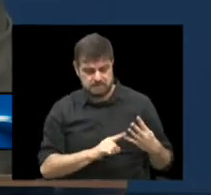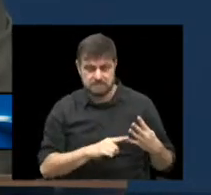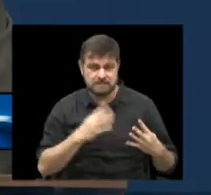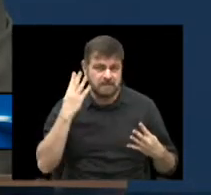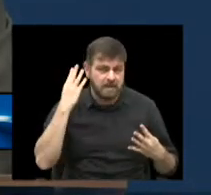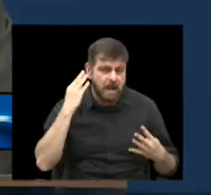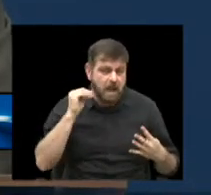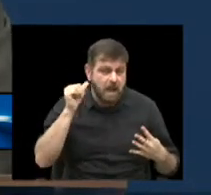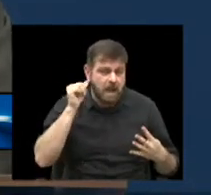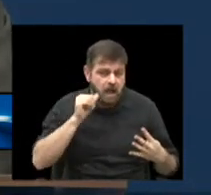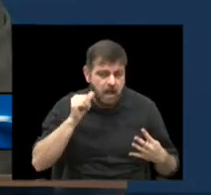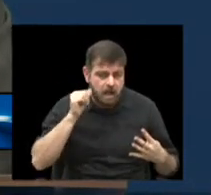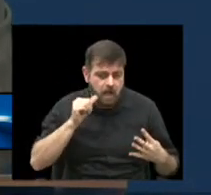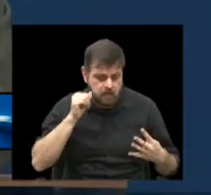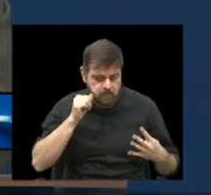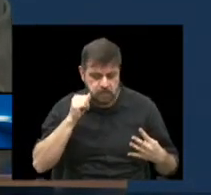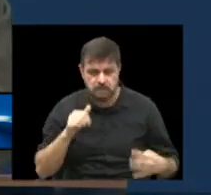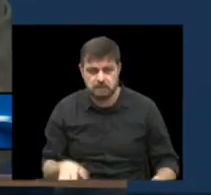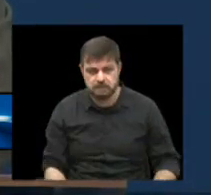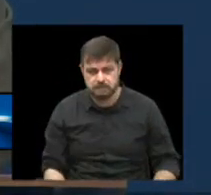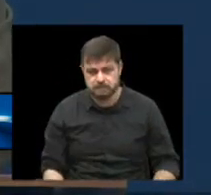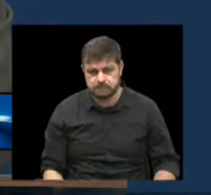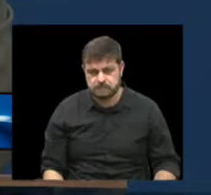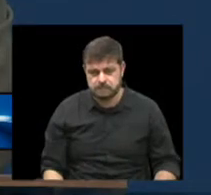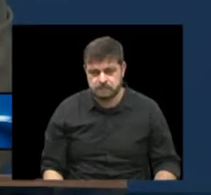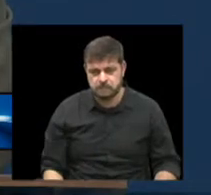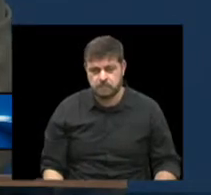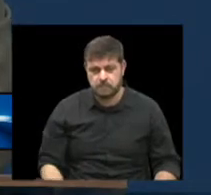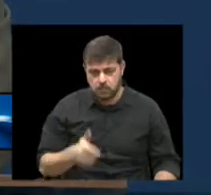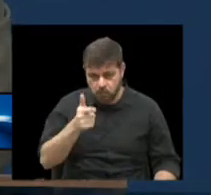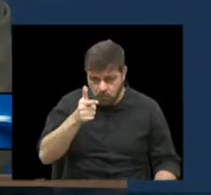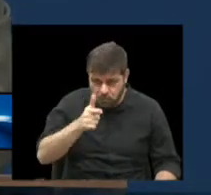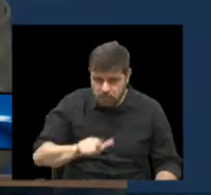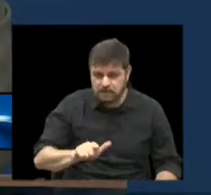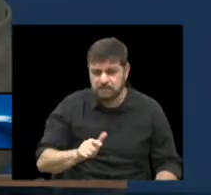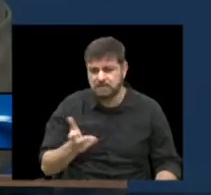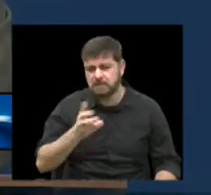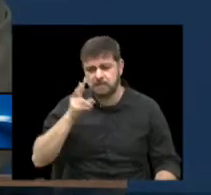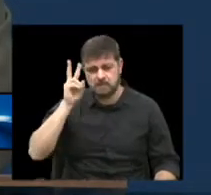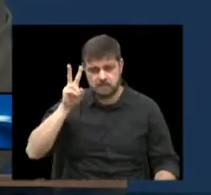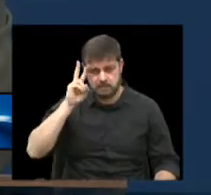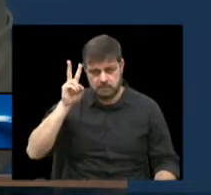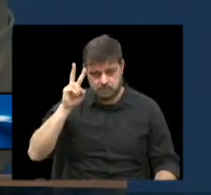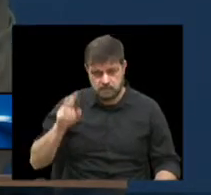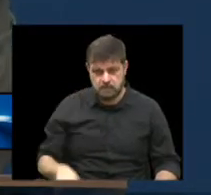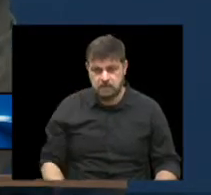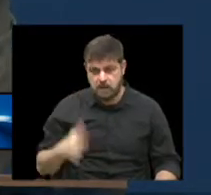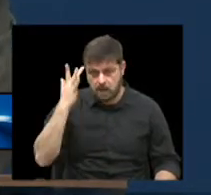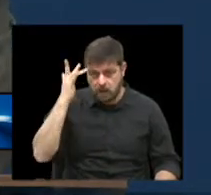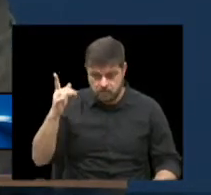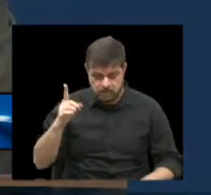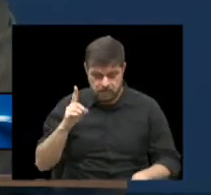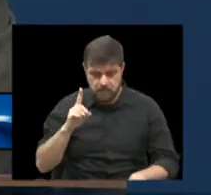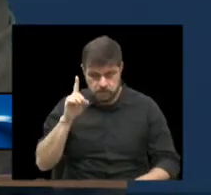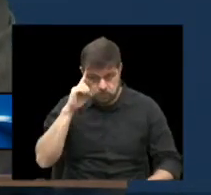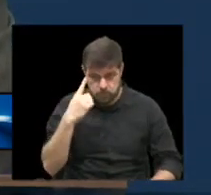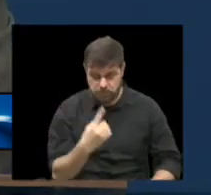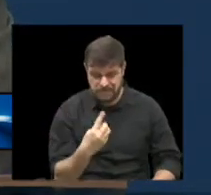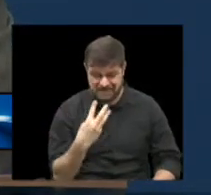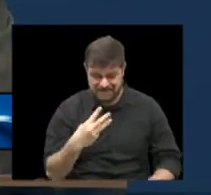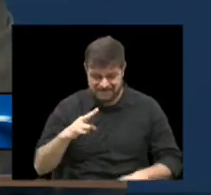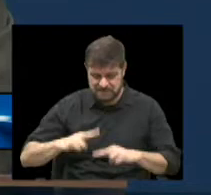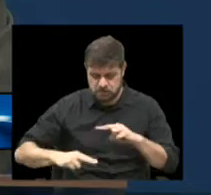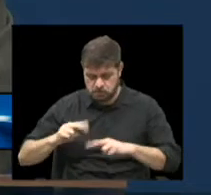vereadora Mariana Conte. Então, novamente, lembrando que amanhã, 13/6, a partir